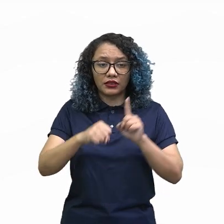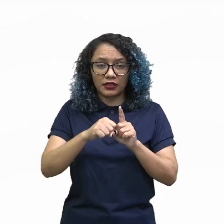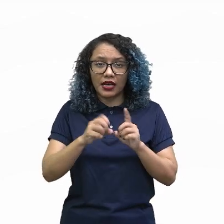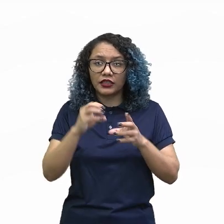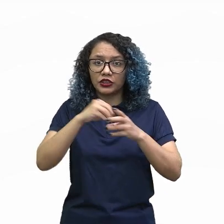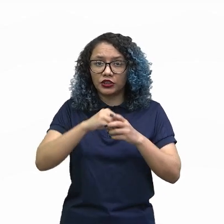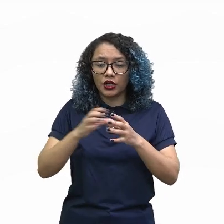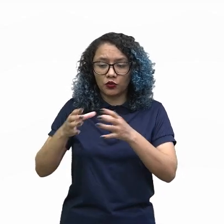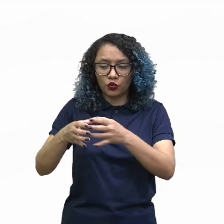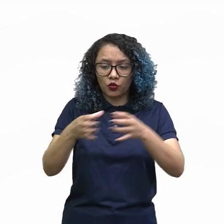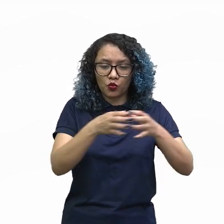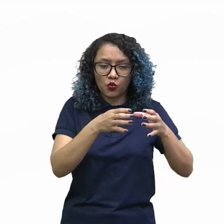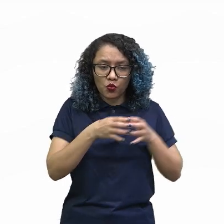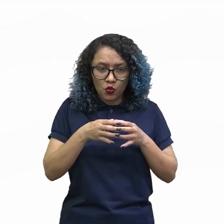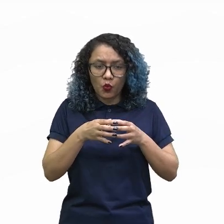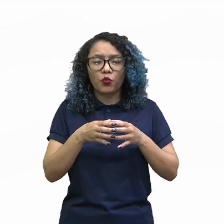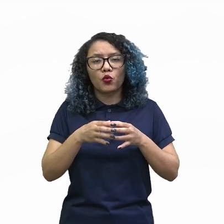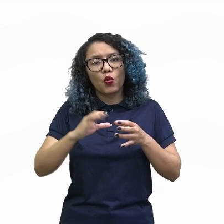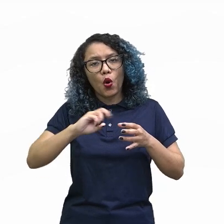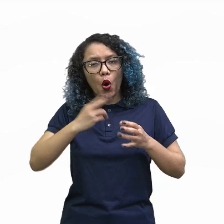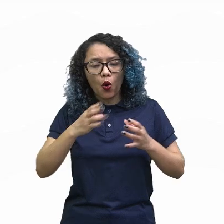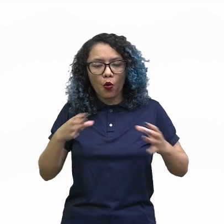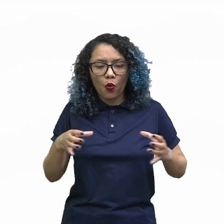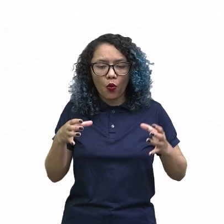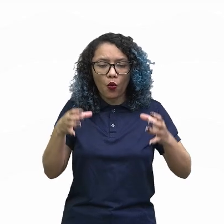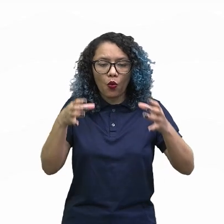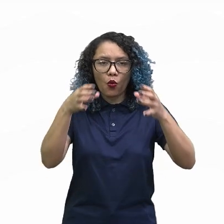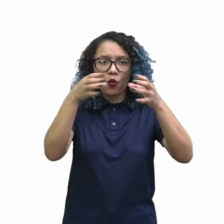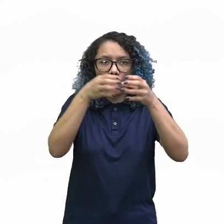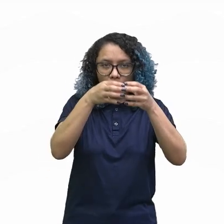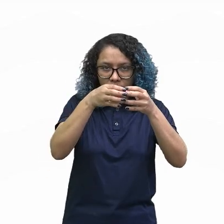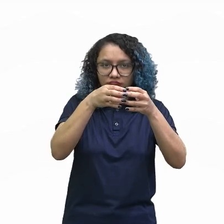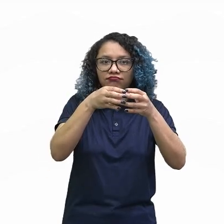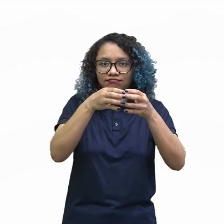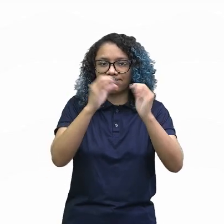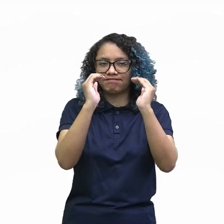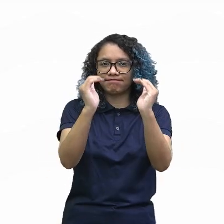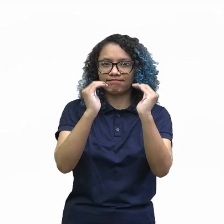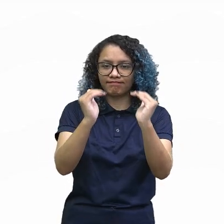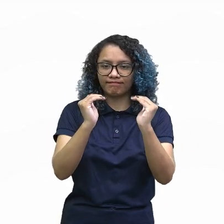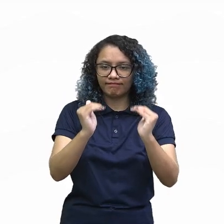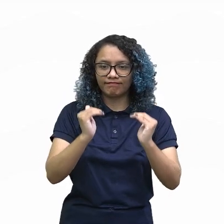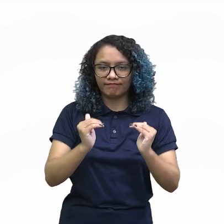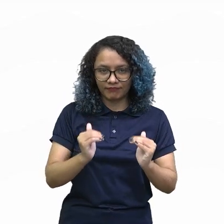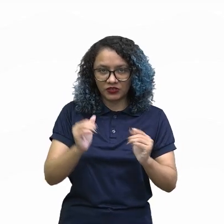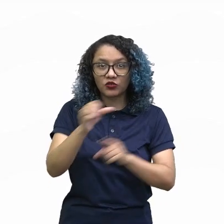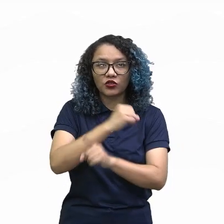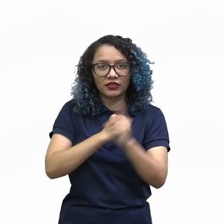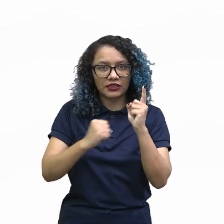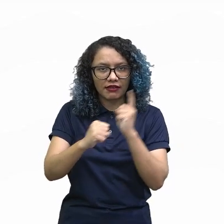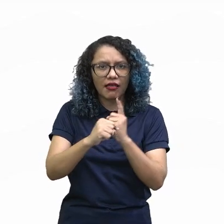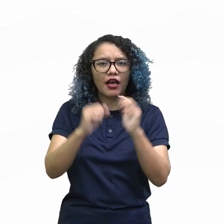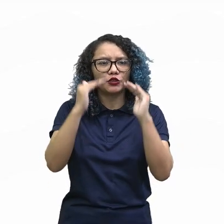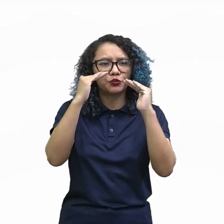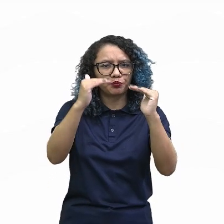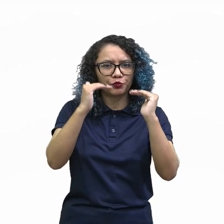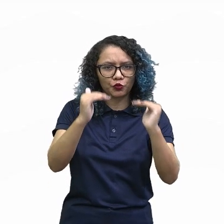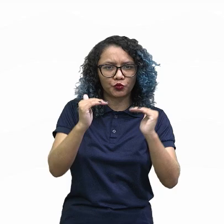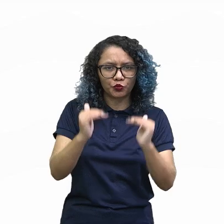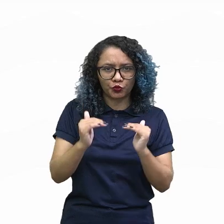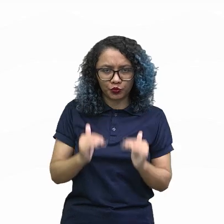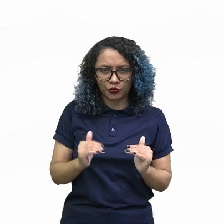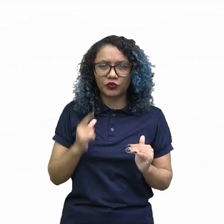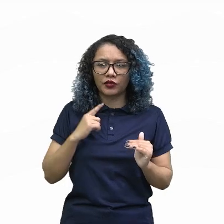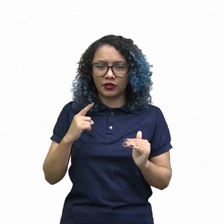diferentes grupos ou camadas, né? Que descreve, né, a divisão da sociedade em diferentes grupos ou